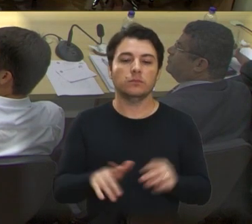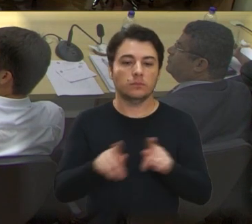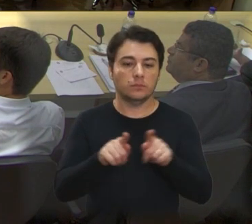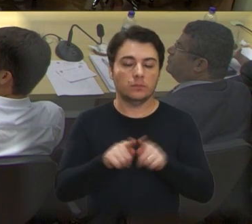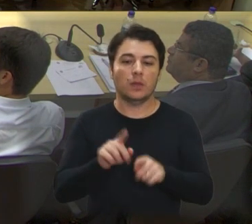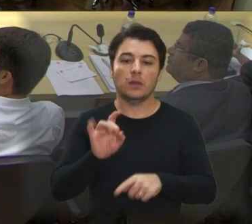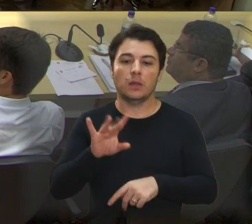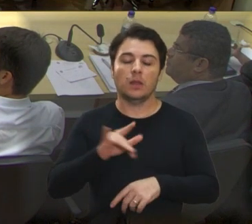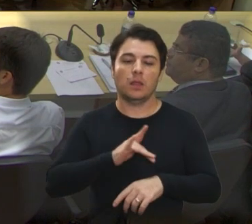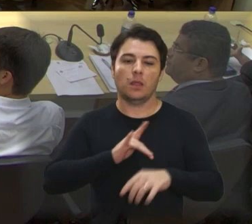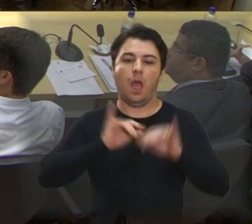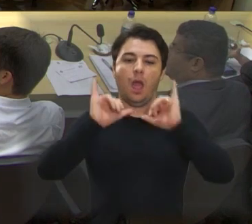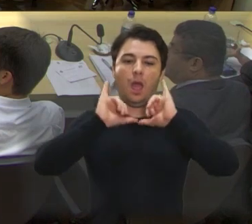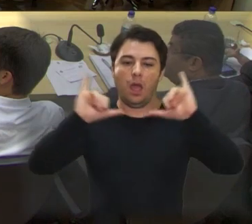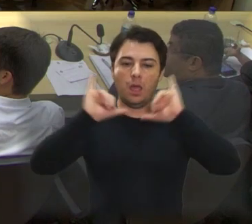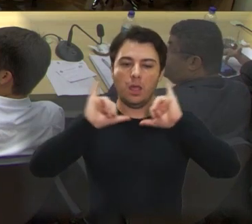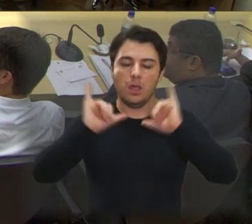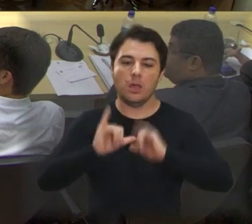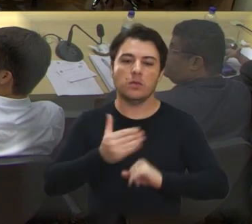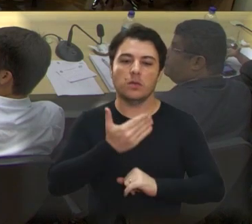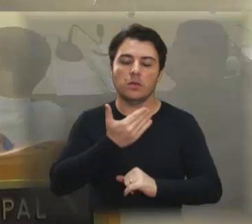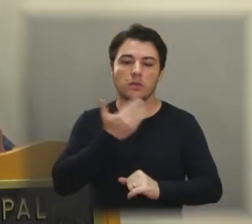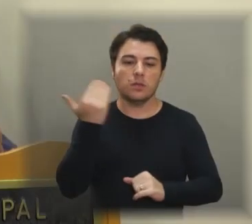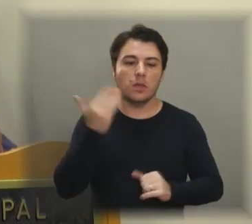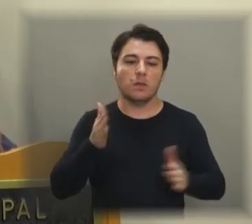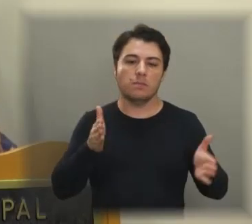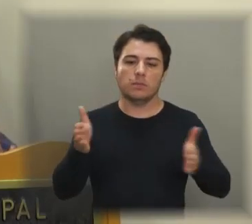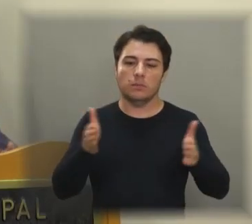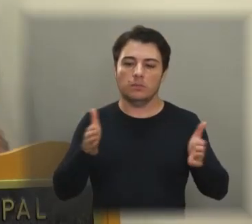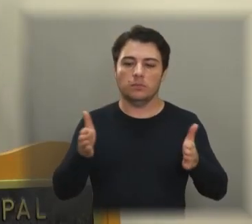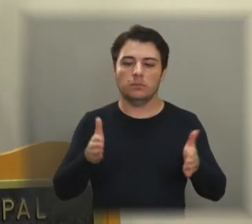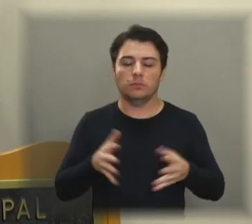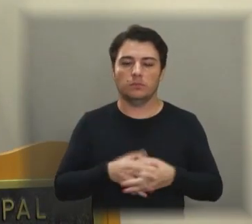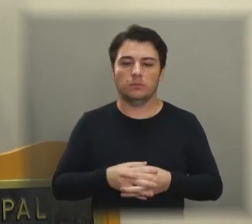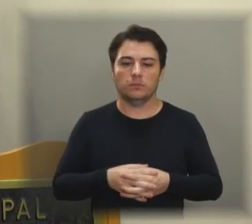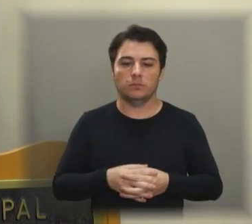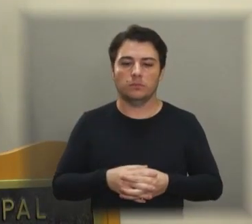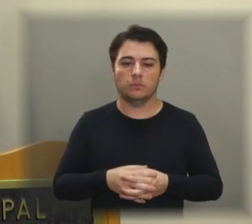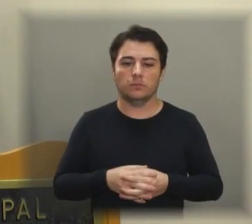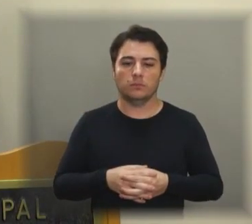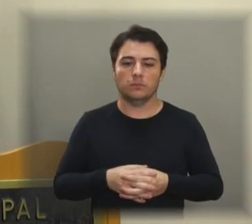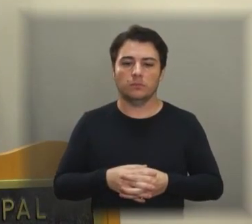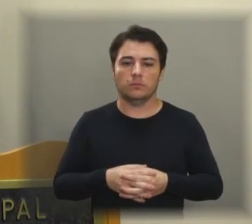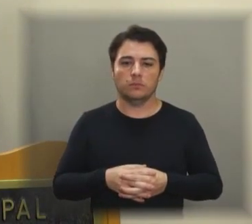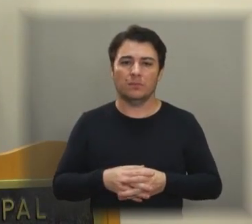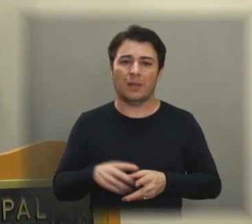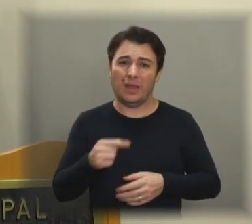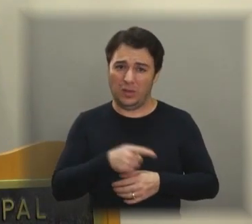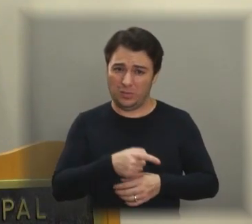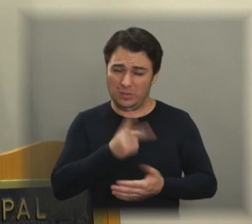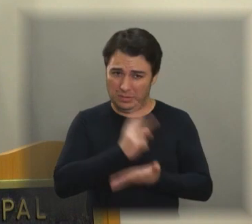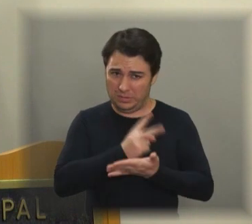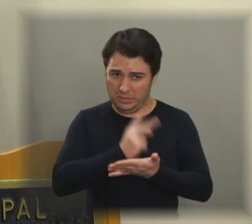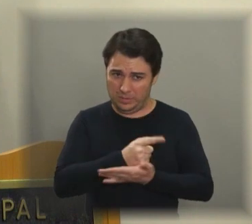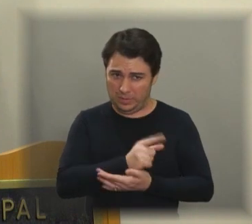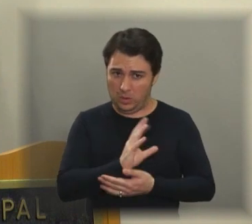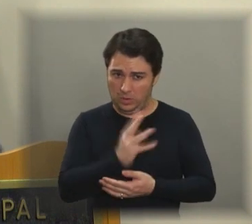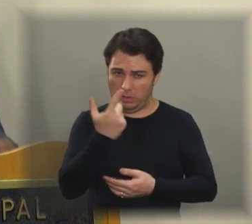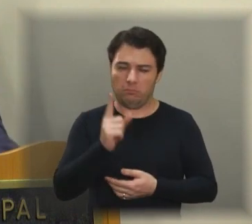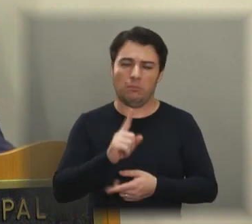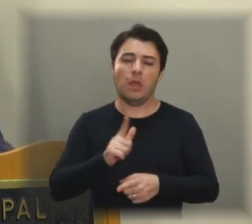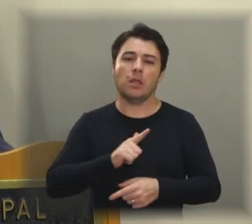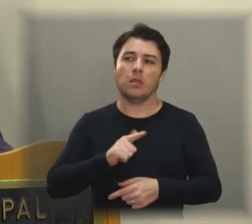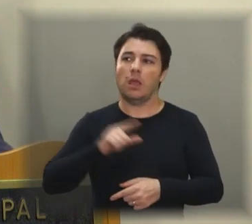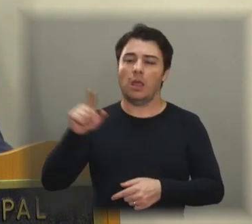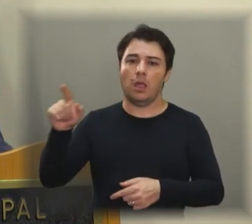aviso a vez do dipper fora do prazo alguma coisa é isso não é não é prática é acontecer já existe uma empresa